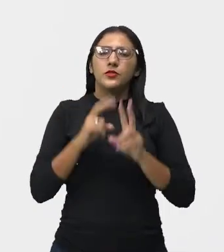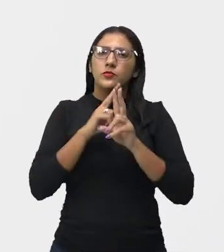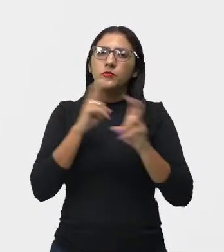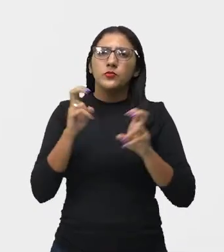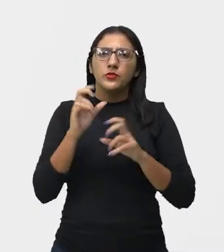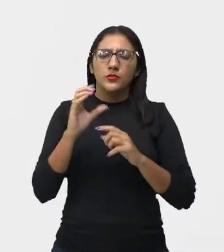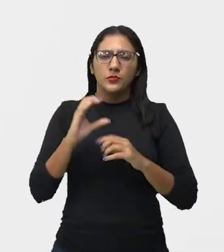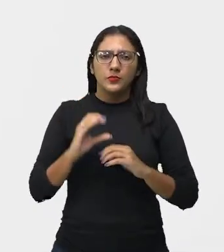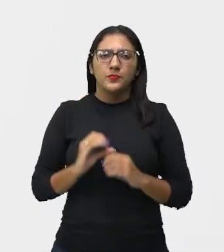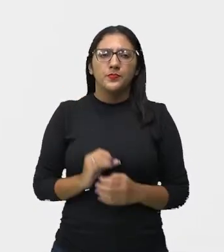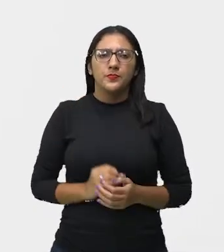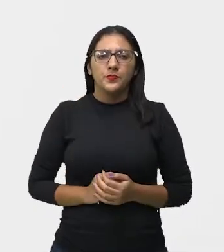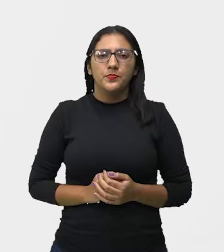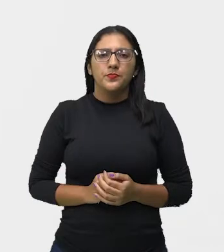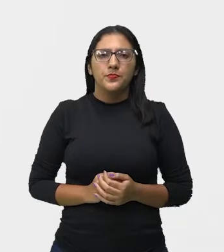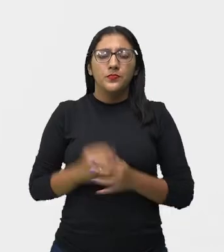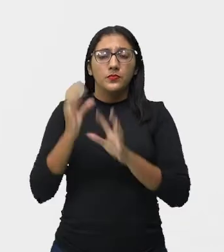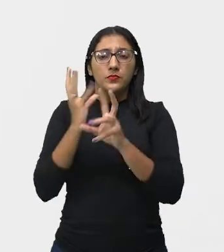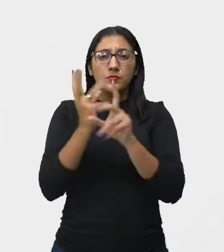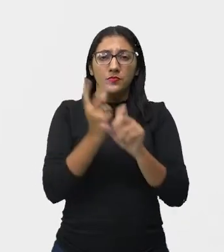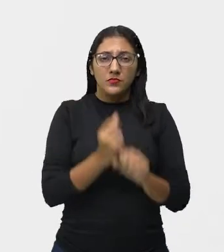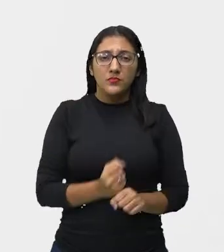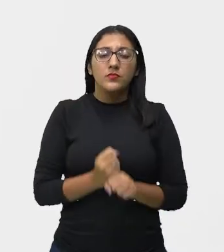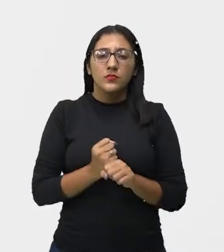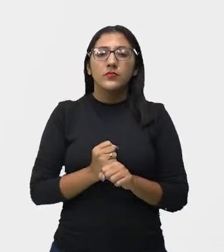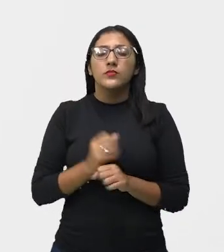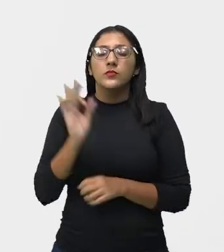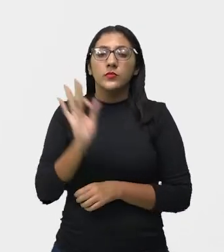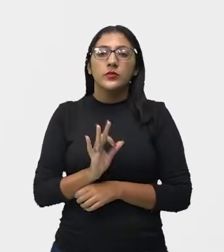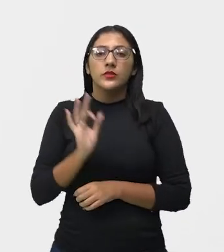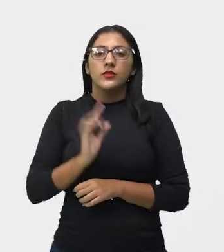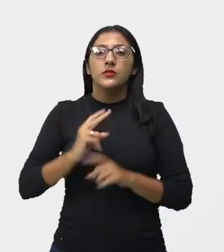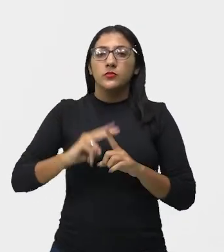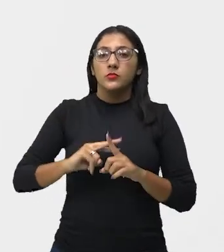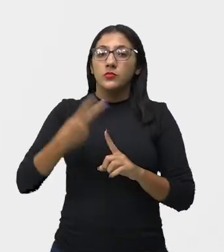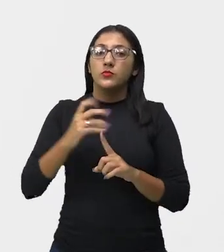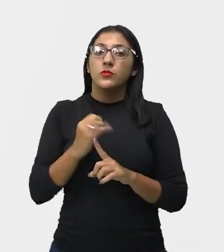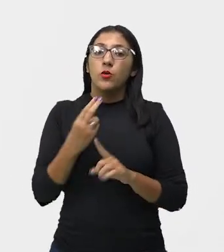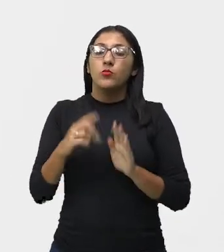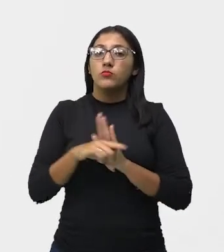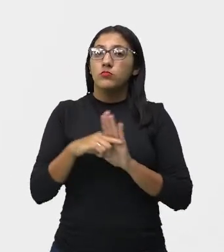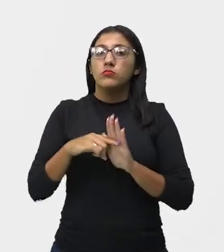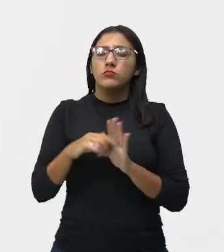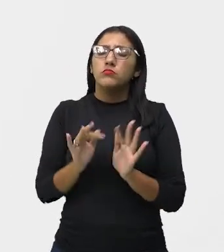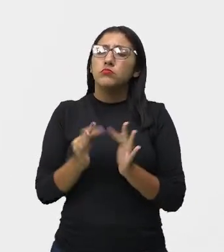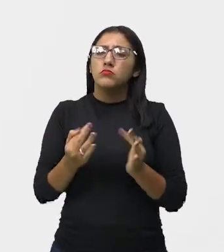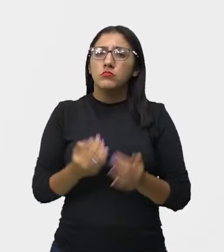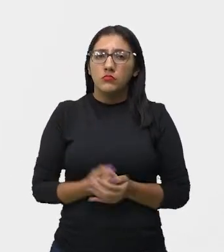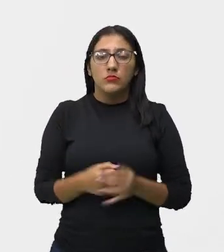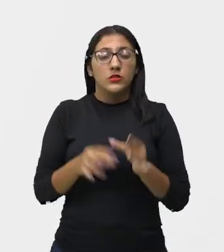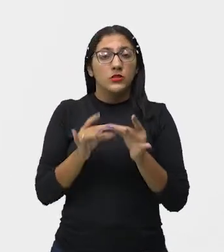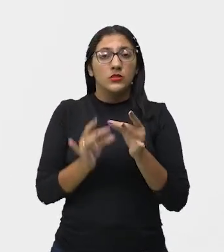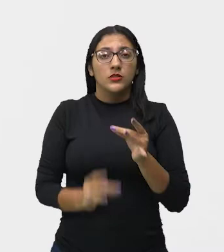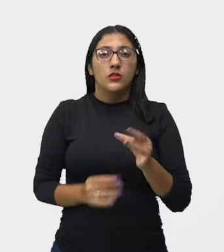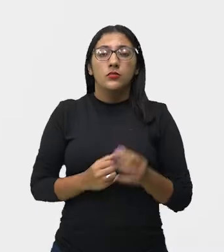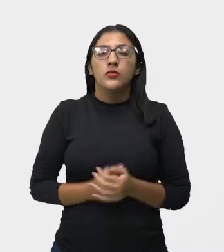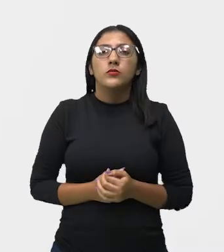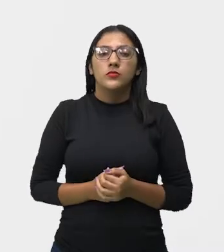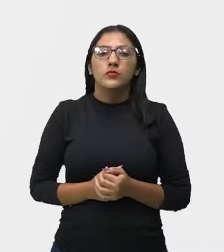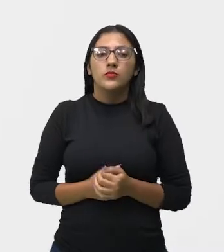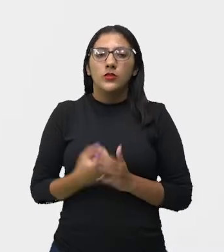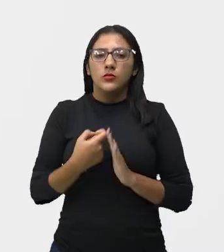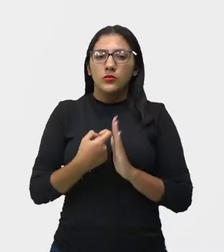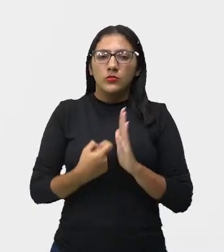de conhecimento, cálculo de porcentagens de acréscimo e decréscimo simples. Detalhamento,